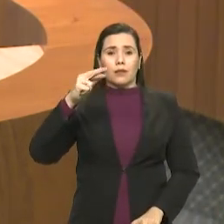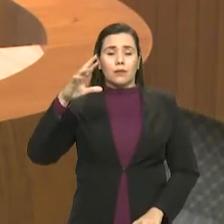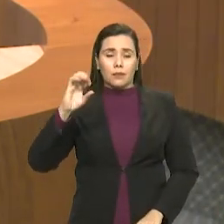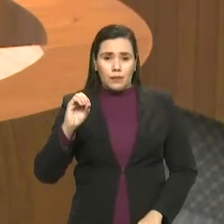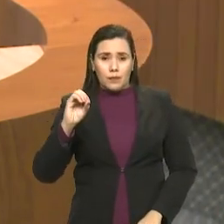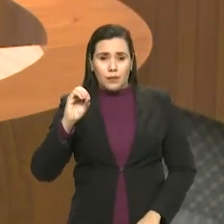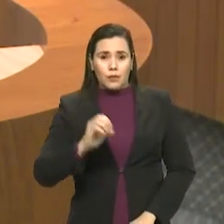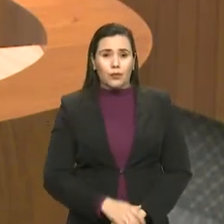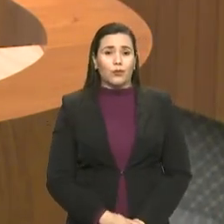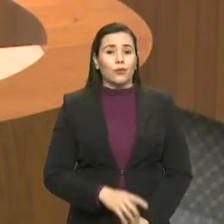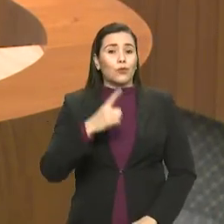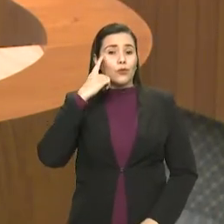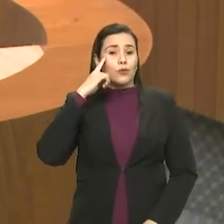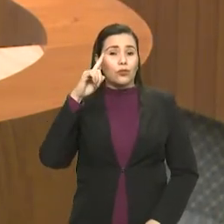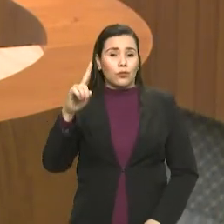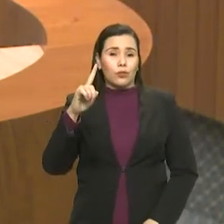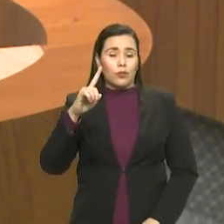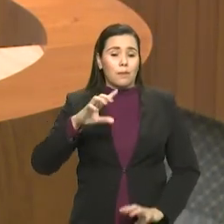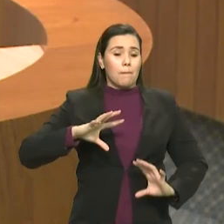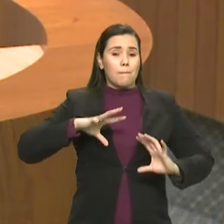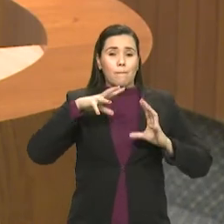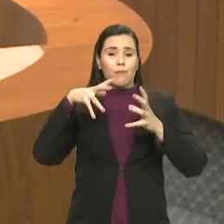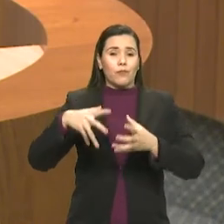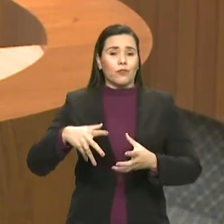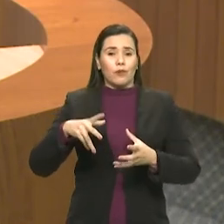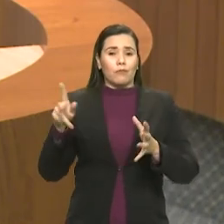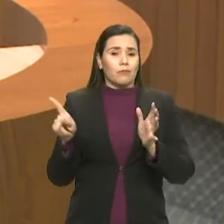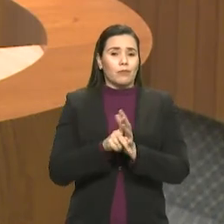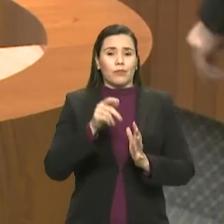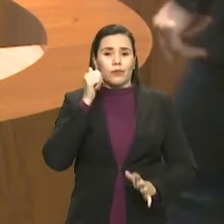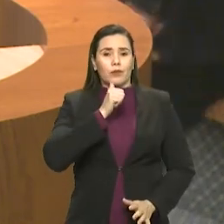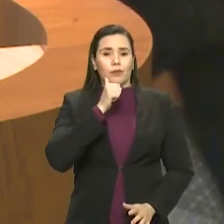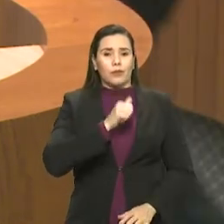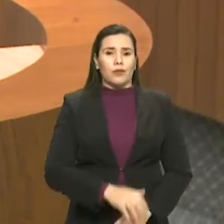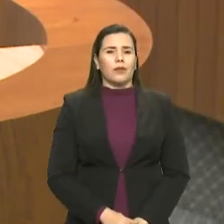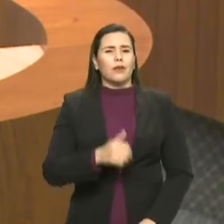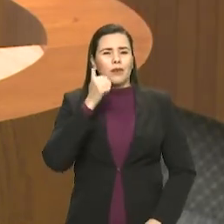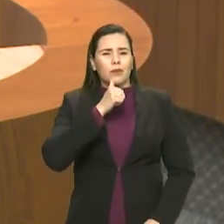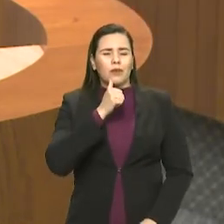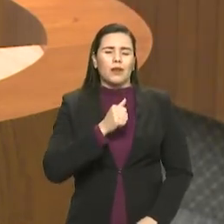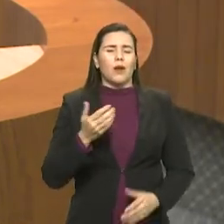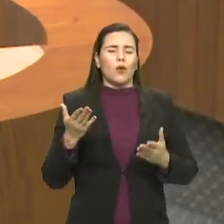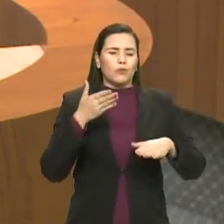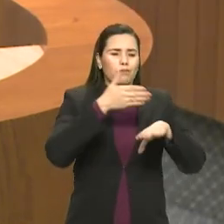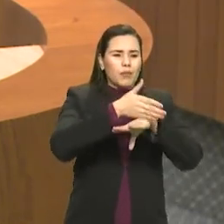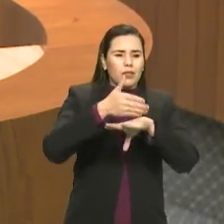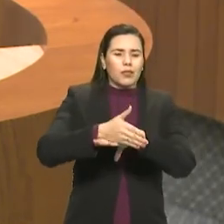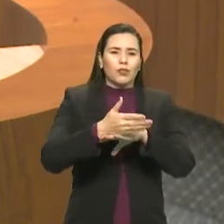Mulher. A mulher que nos, hoje, no mercado de trabalho, na Assembleia, em